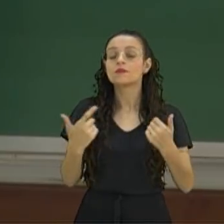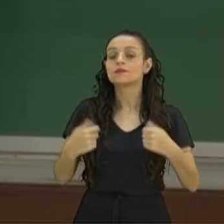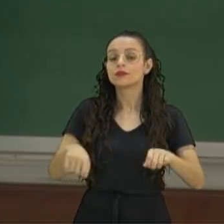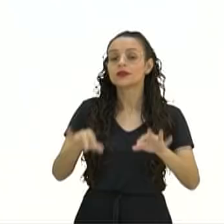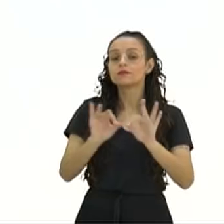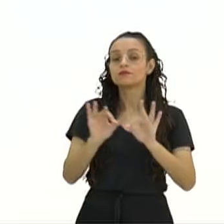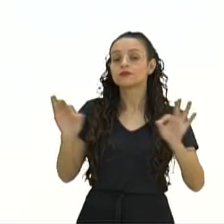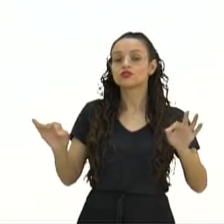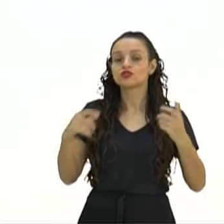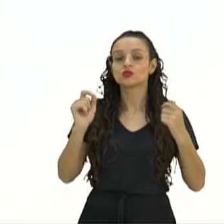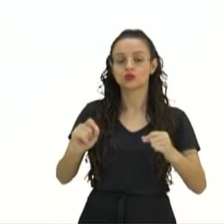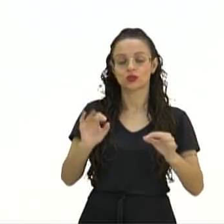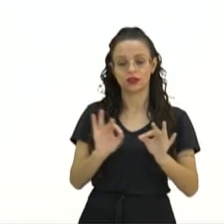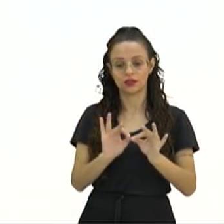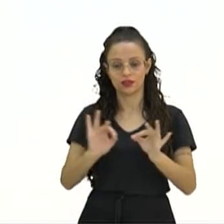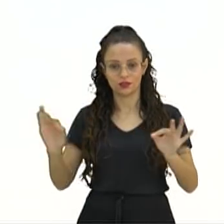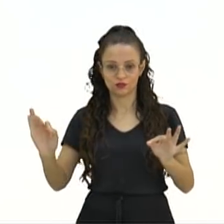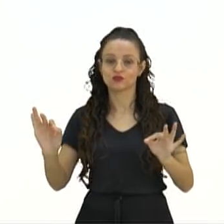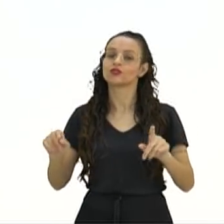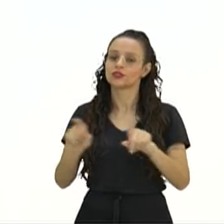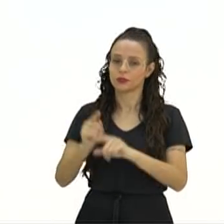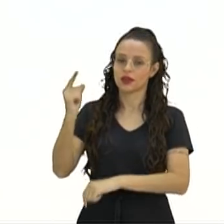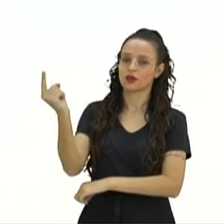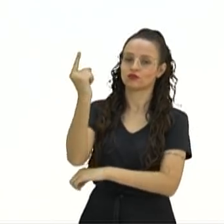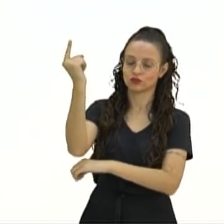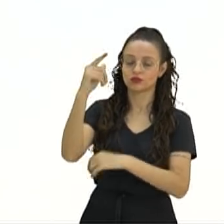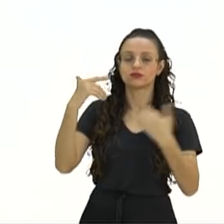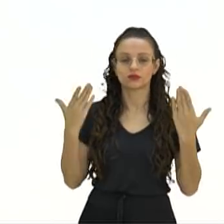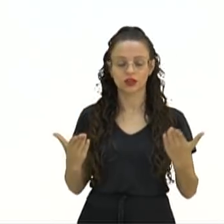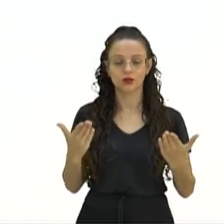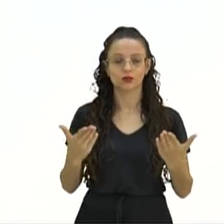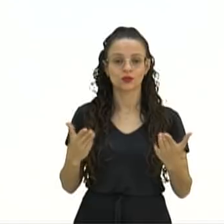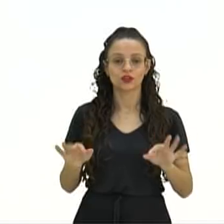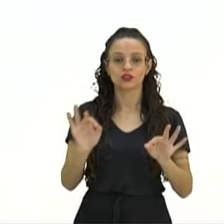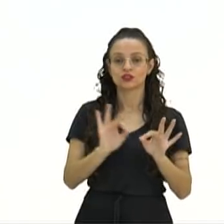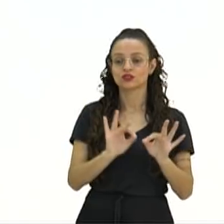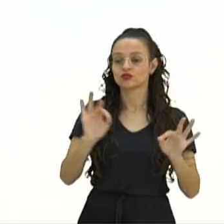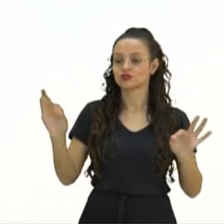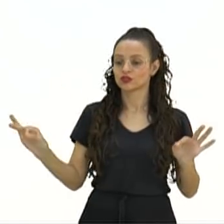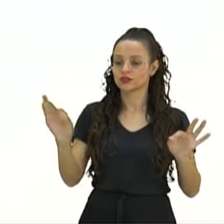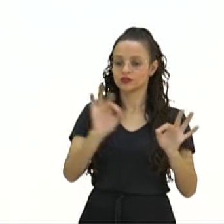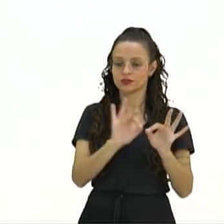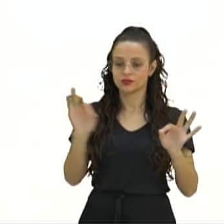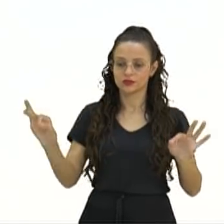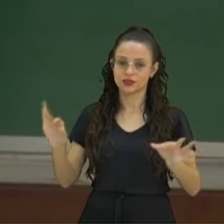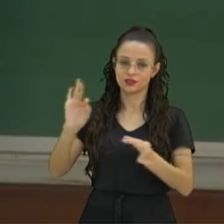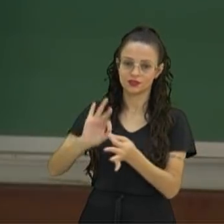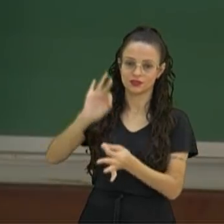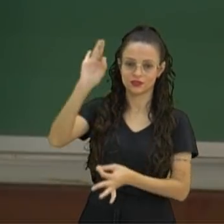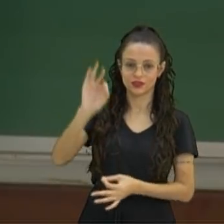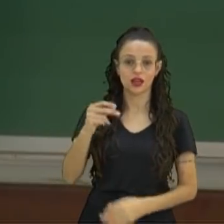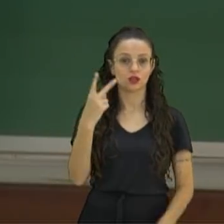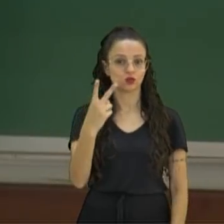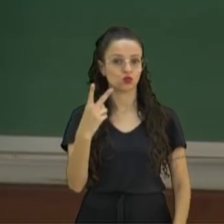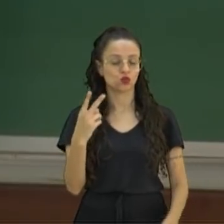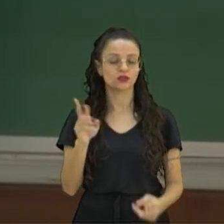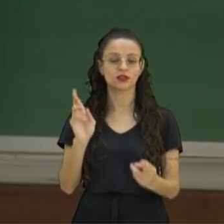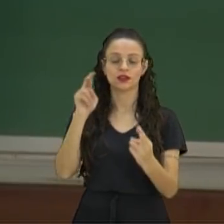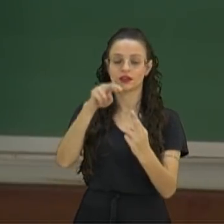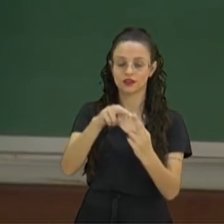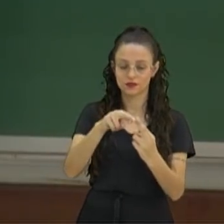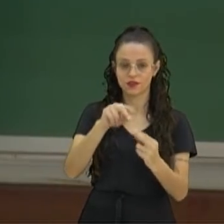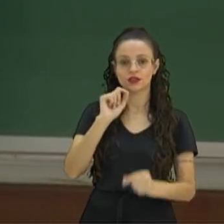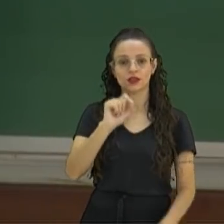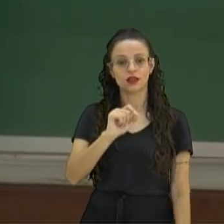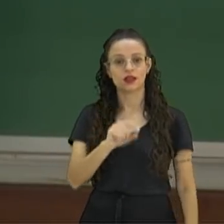quê? Latitude e longitude, ou seja, as distâncias em relação às duas referências, a